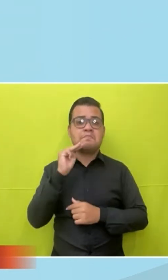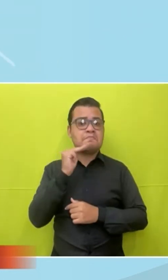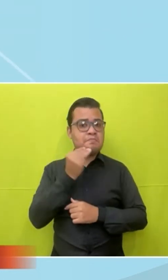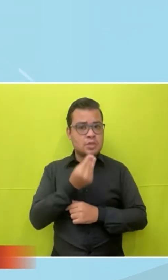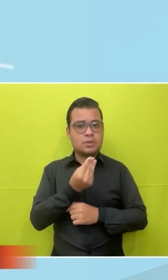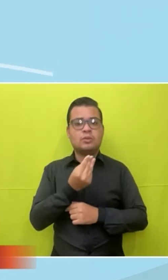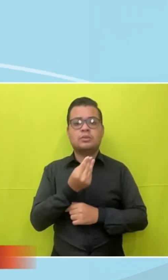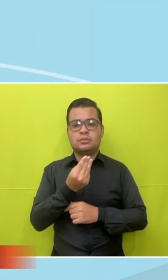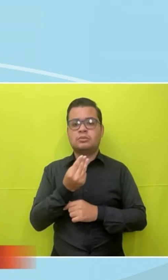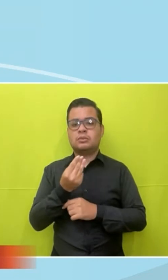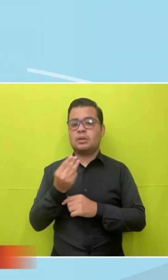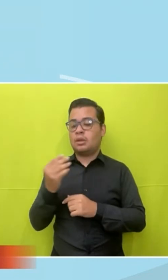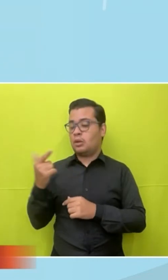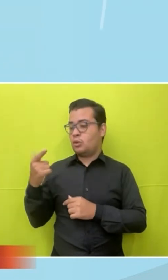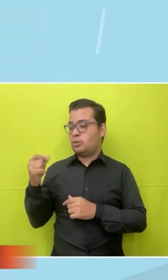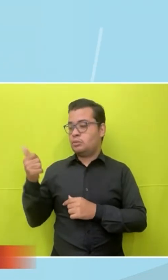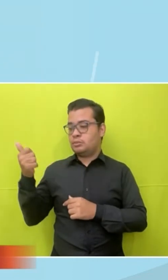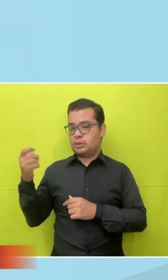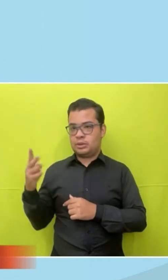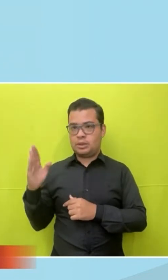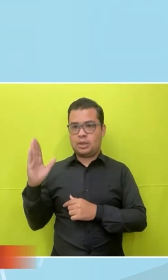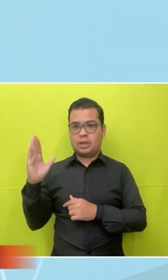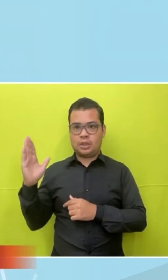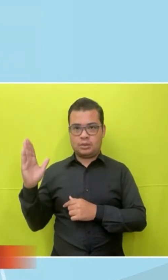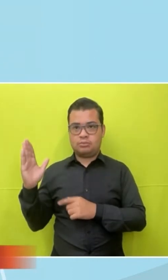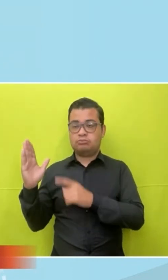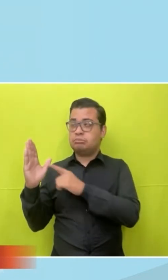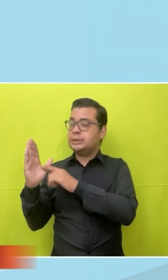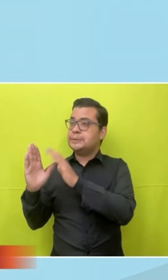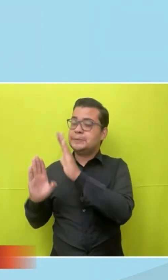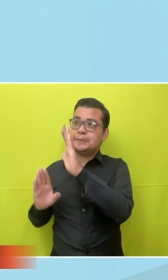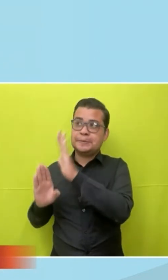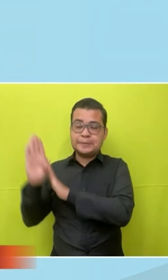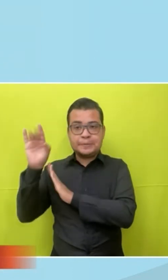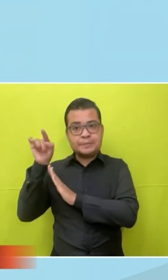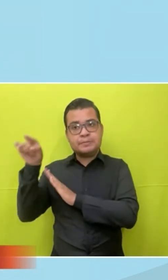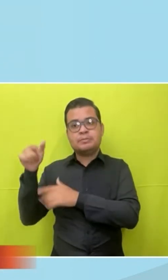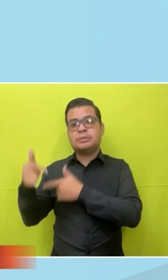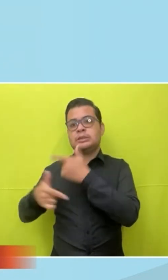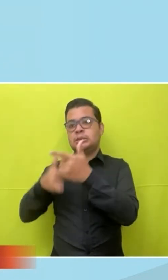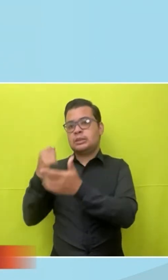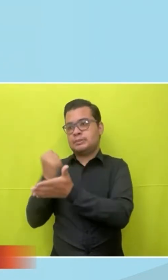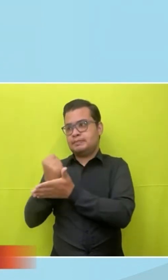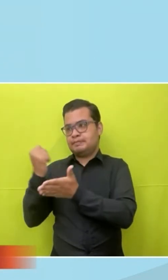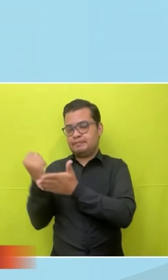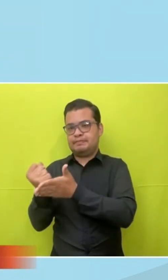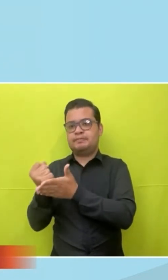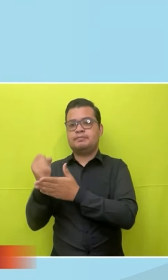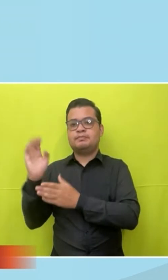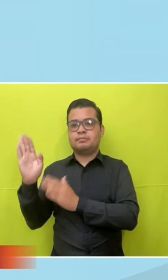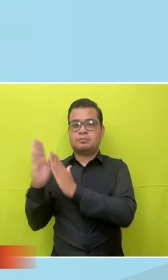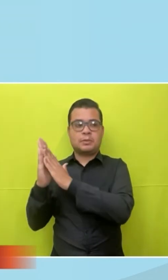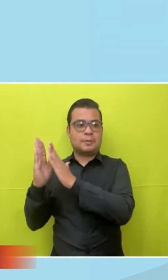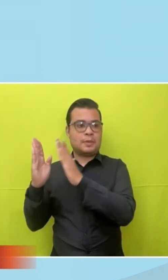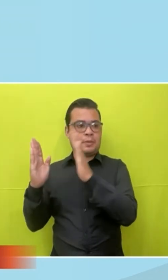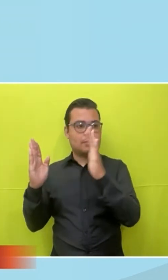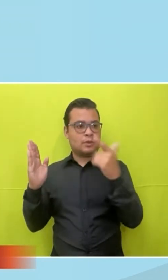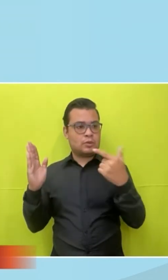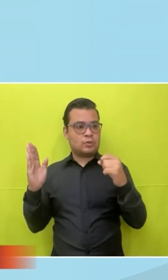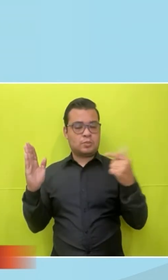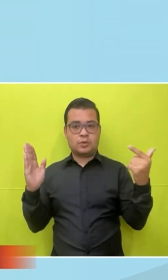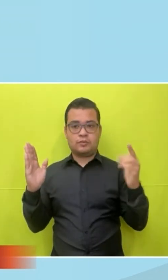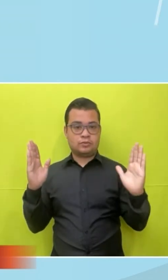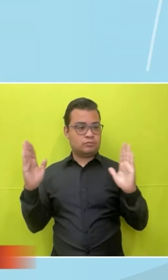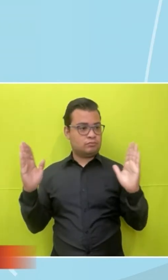né, momento do pico de pessoas empregadas de forma, né, com carteira assinada, e 2022, né,